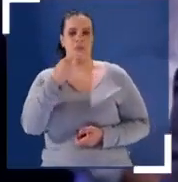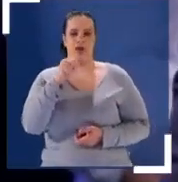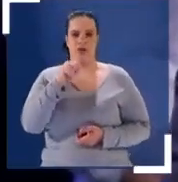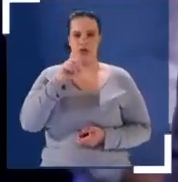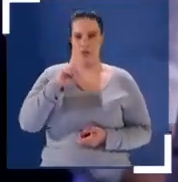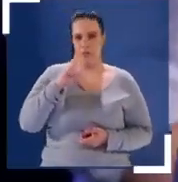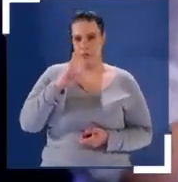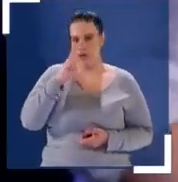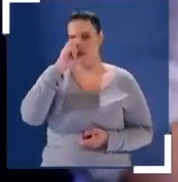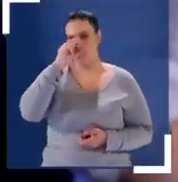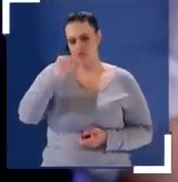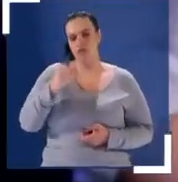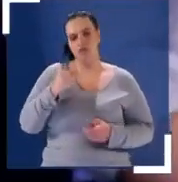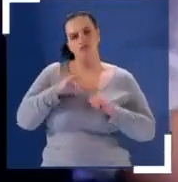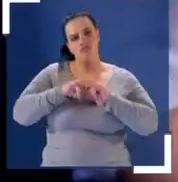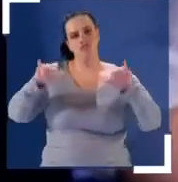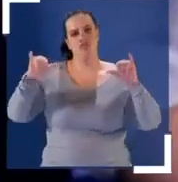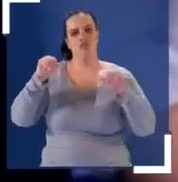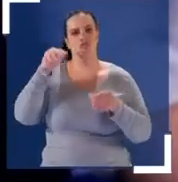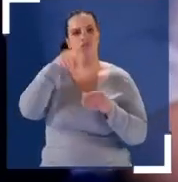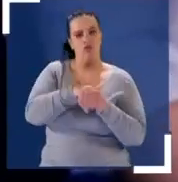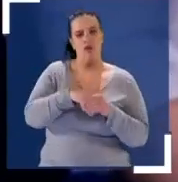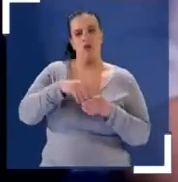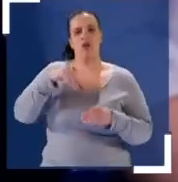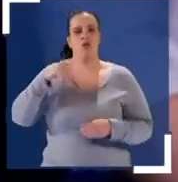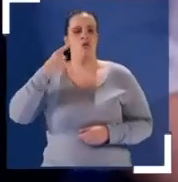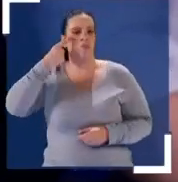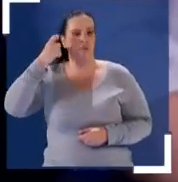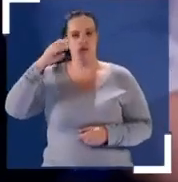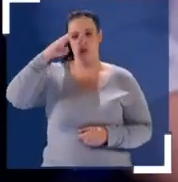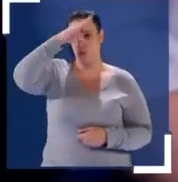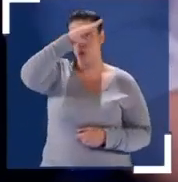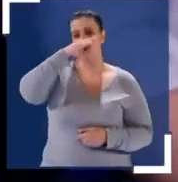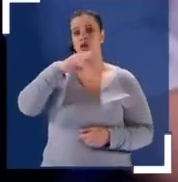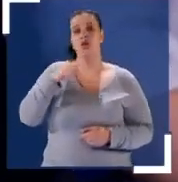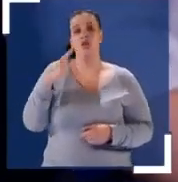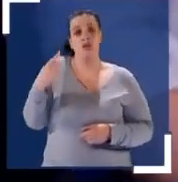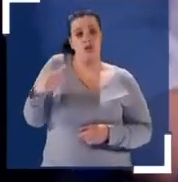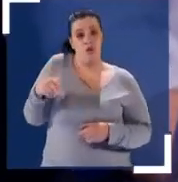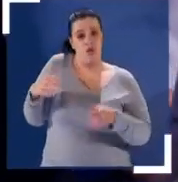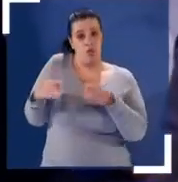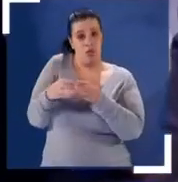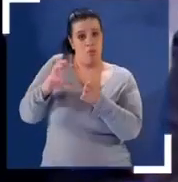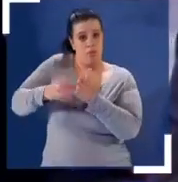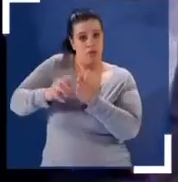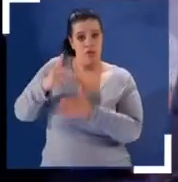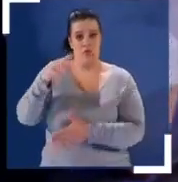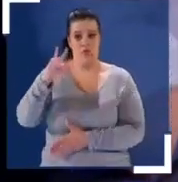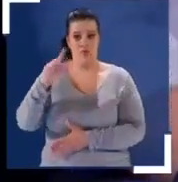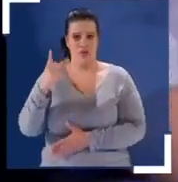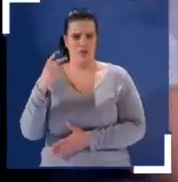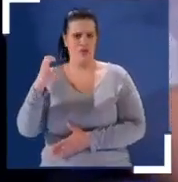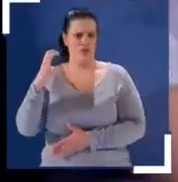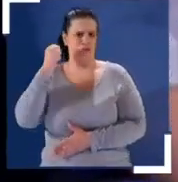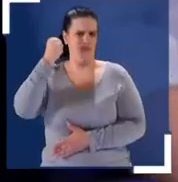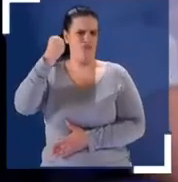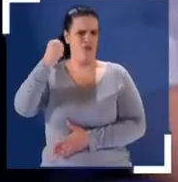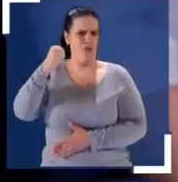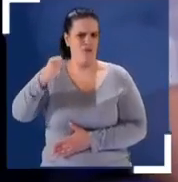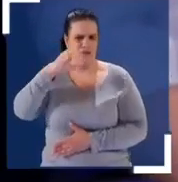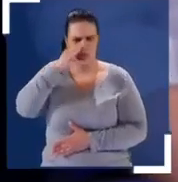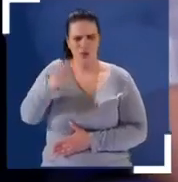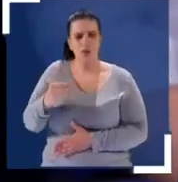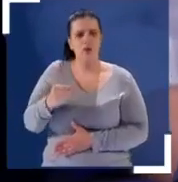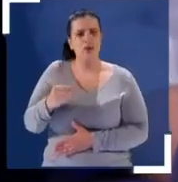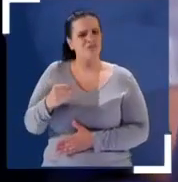voto Bolsodória. O principal líder do seu partido, o ex-presidente Fernando Henrique Cardoso, critica o Bolsonaro e conversa com o candidato do